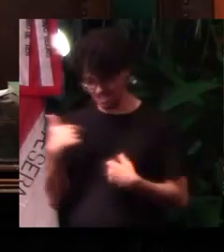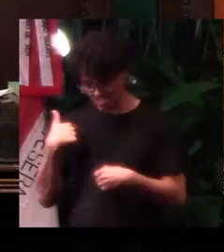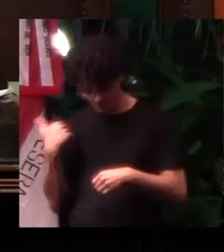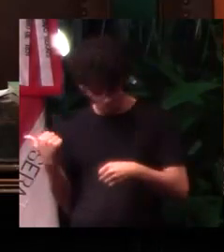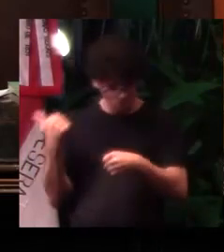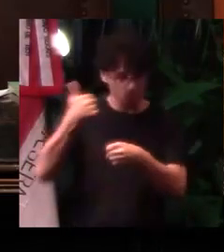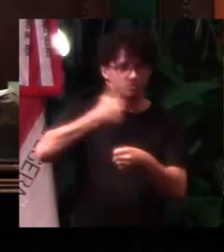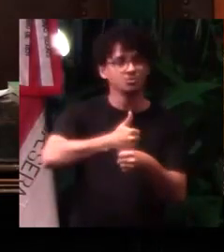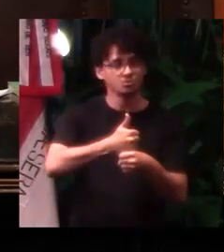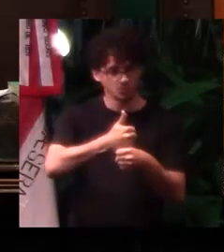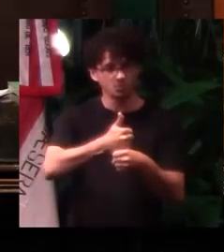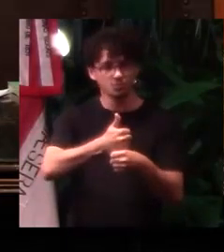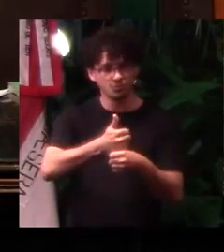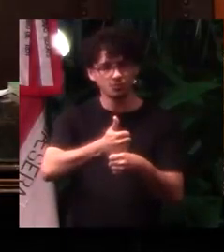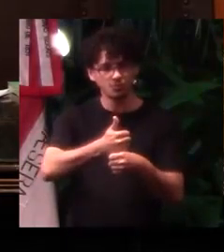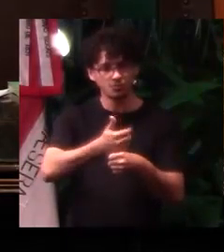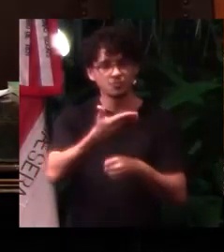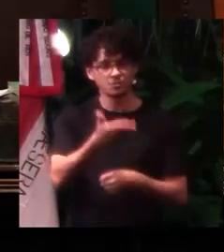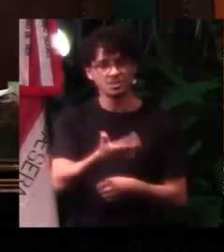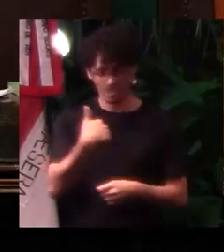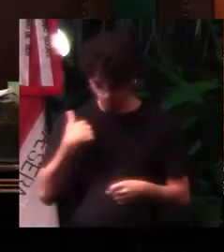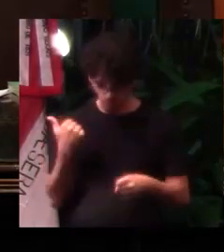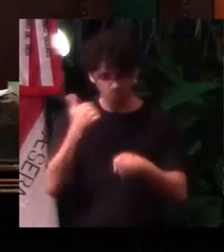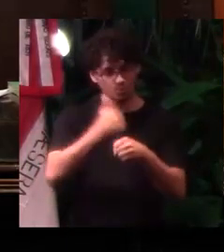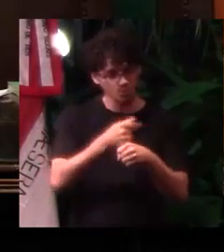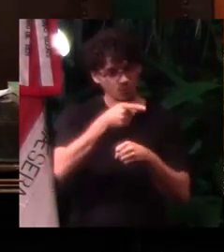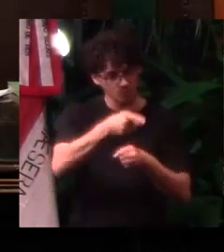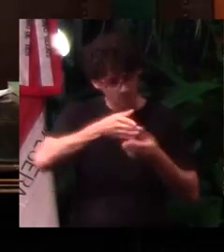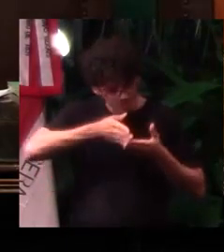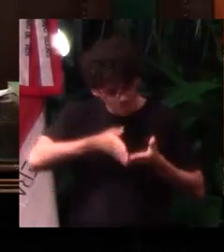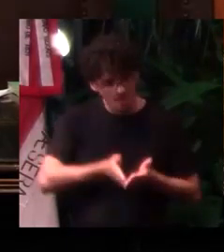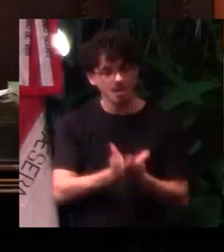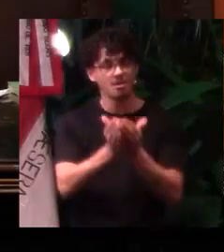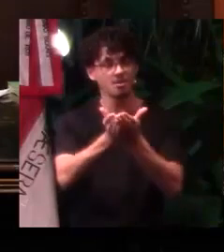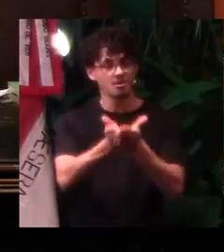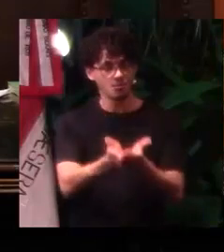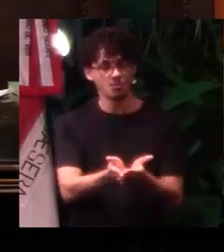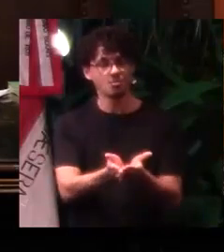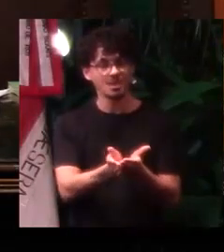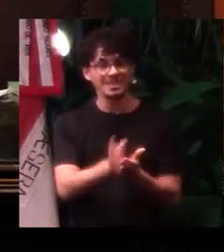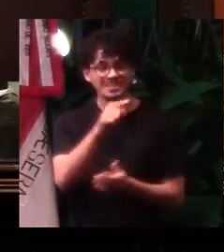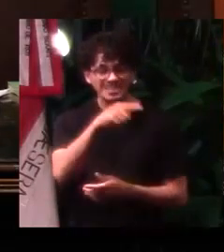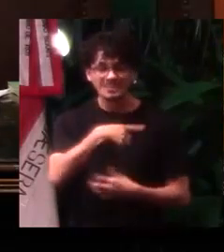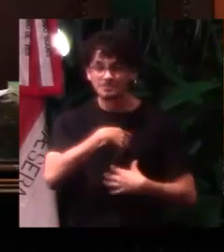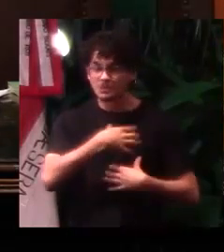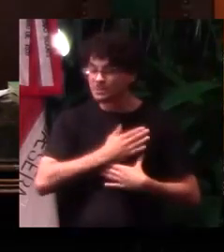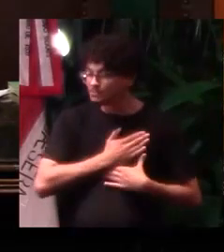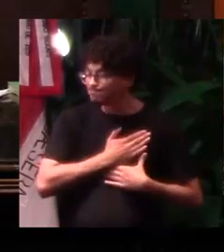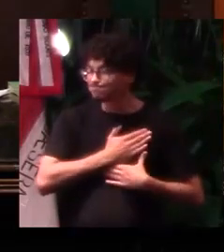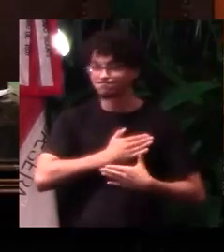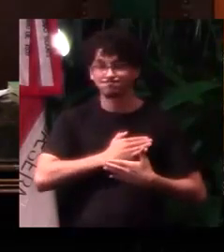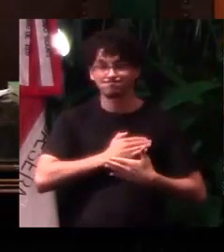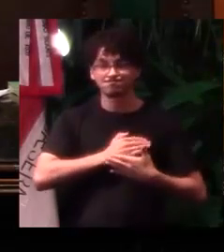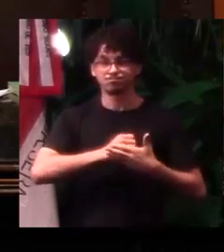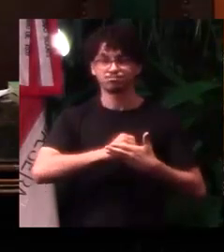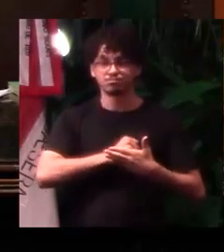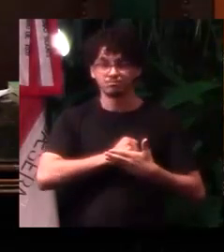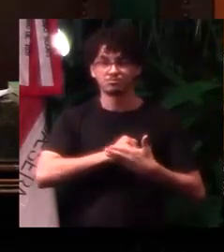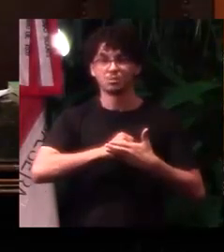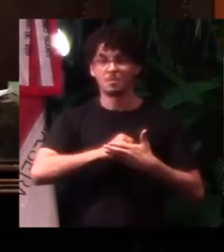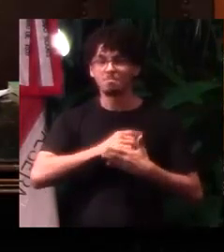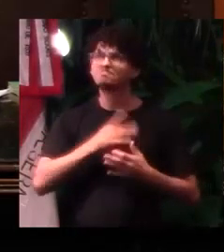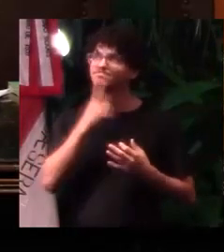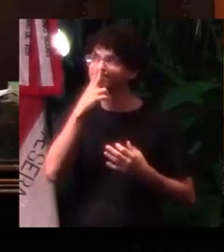lugar. Eu tomo o lugar do senhor na canoa. E assim dizendo, meu coração bateu no compasso do mais